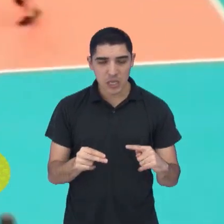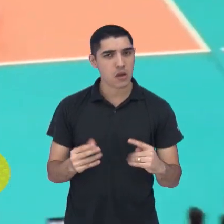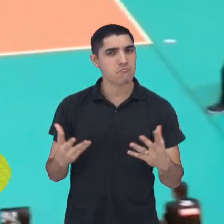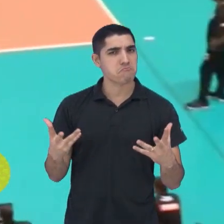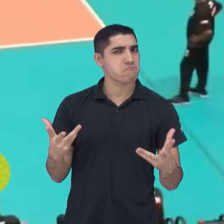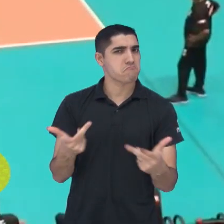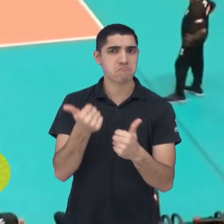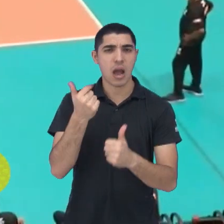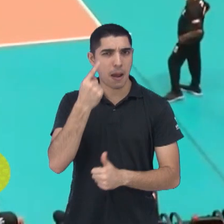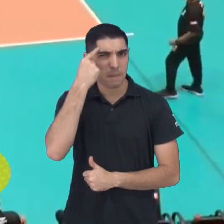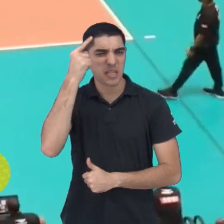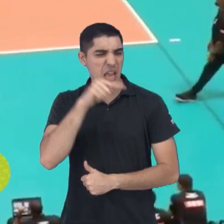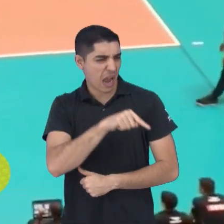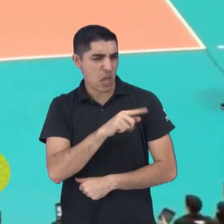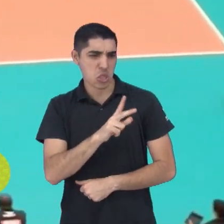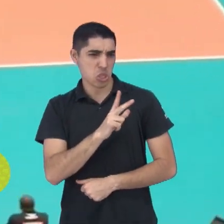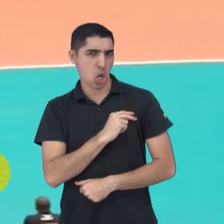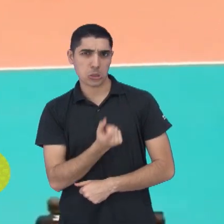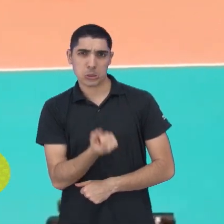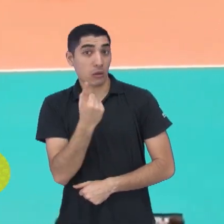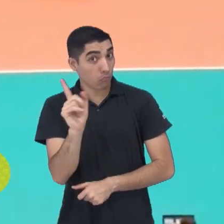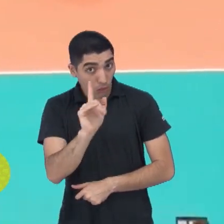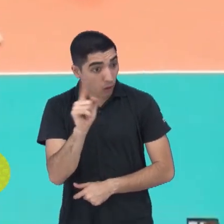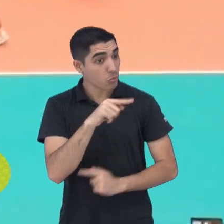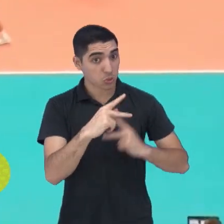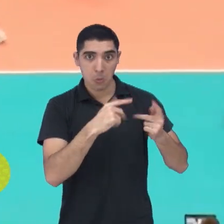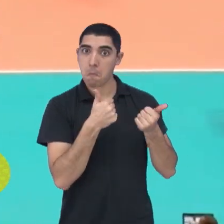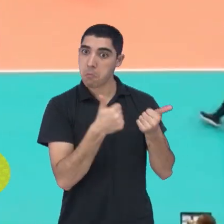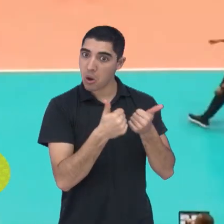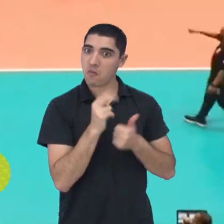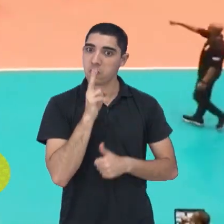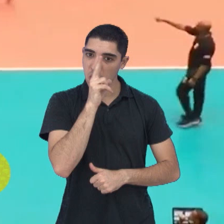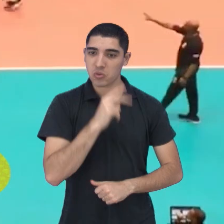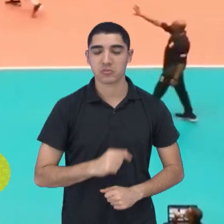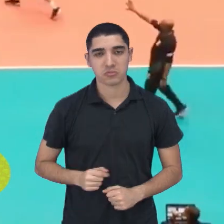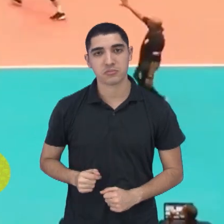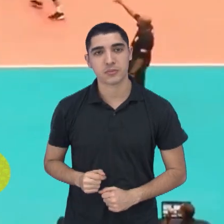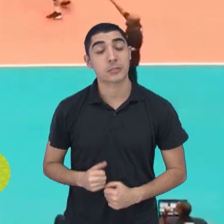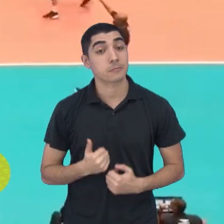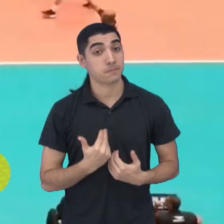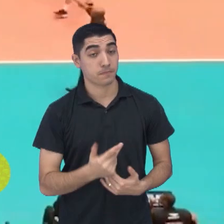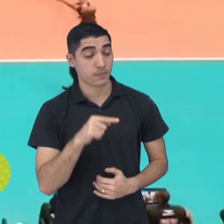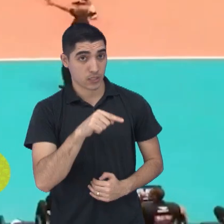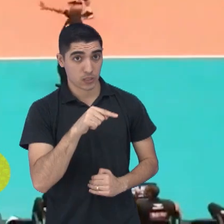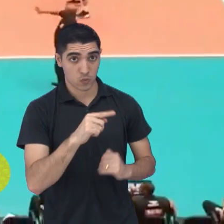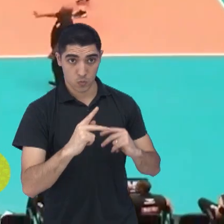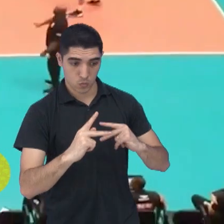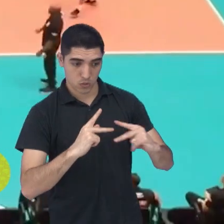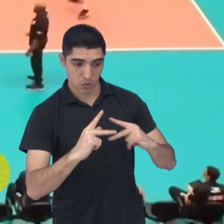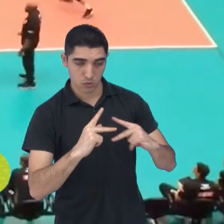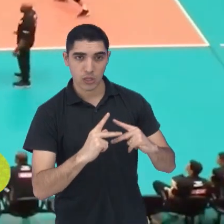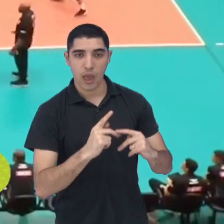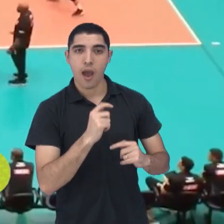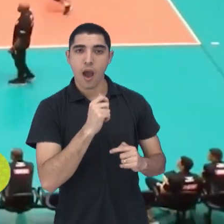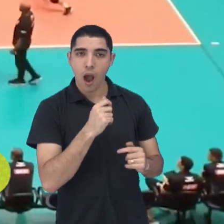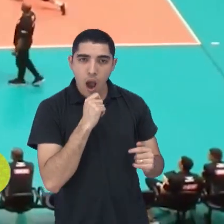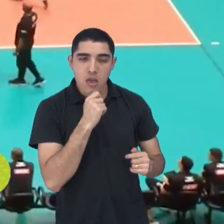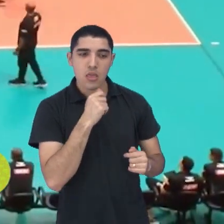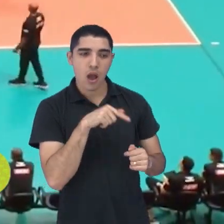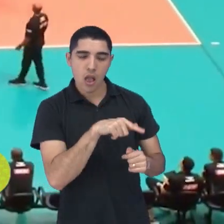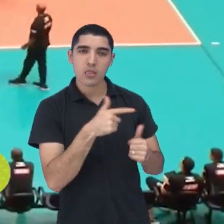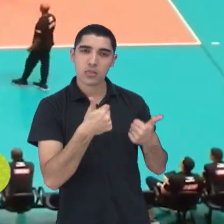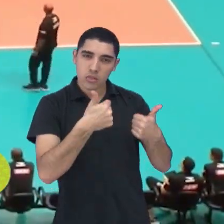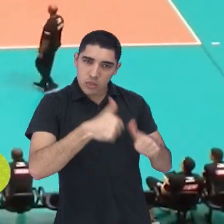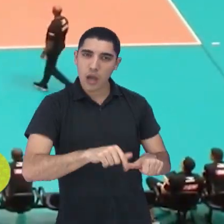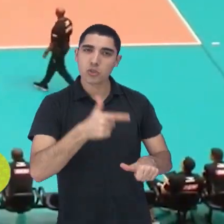absurdo por aquilo que produziu em quadra lá no ginásio Paulo Scaff. O São José está nessa a questão da reconstrução do time do basquete,